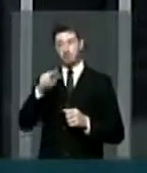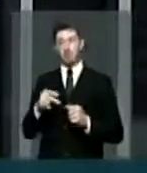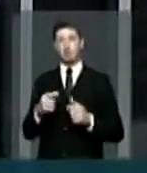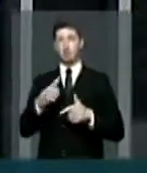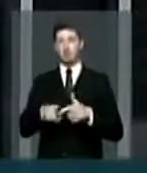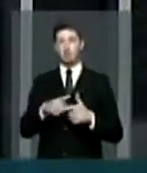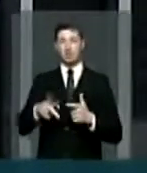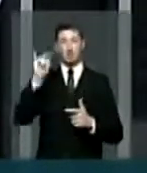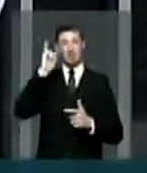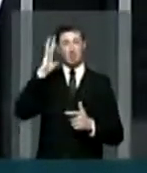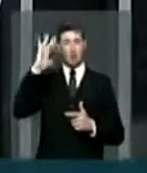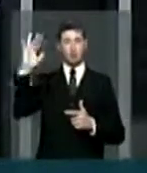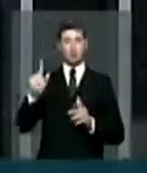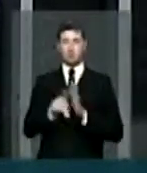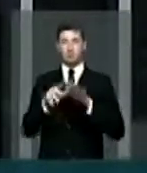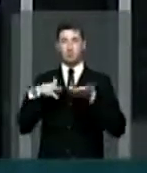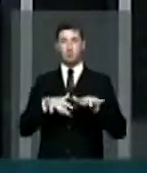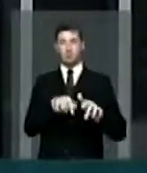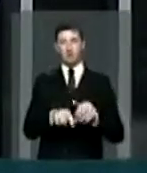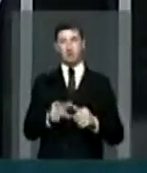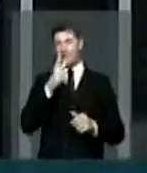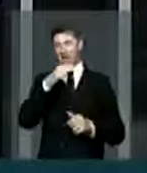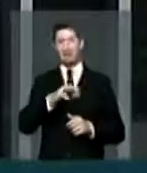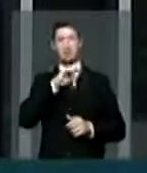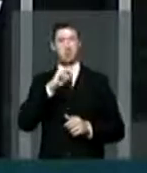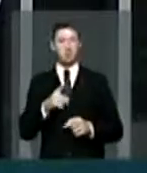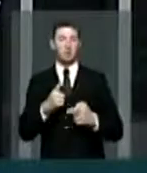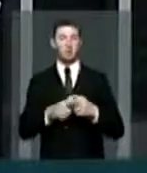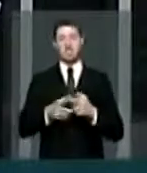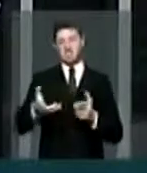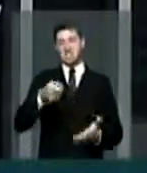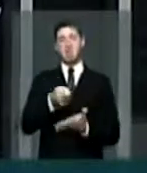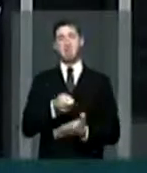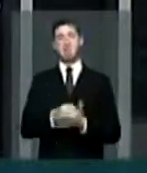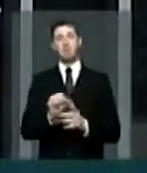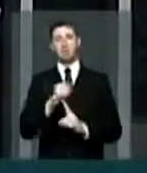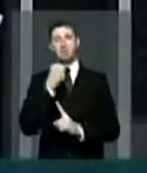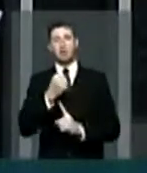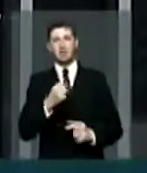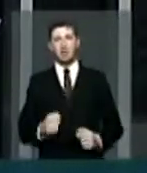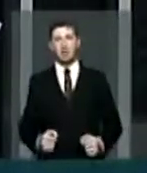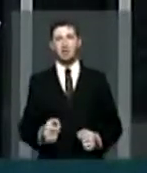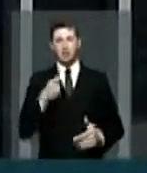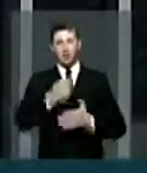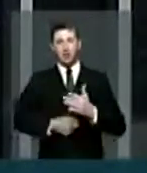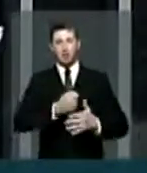afrontosas ideologias desse movimento, que acham pouco o que tentam impor à sociedade brasileira, ainda estão lutando